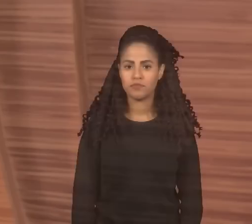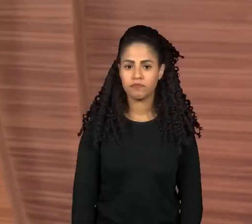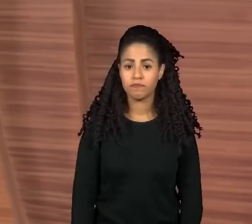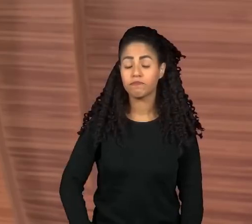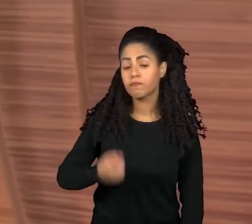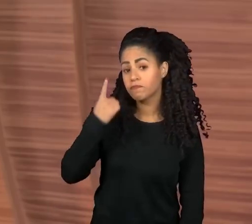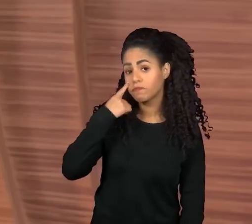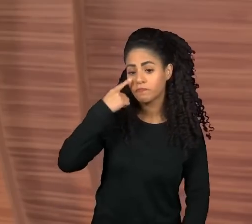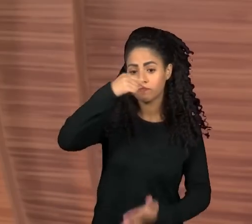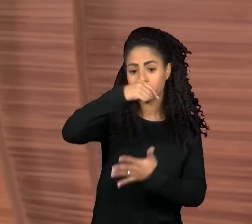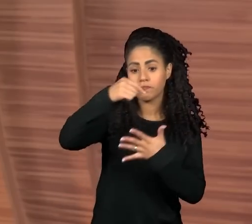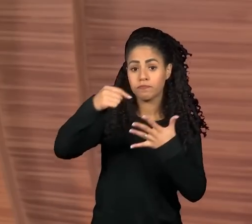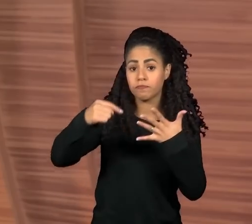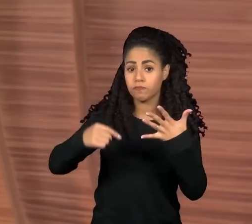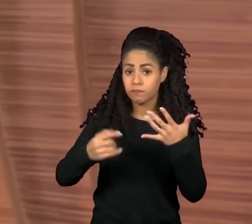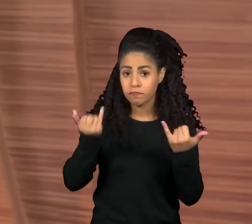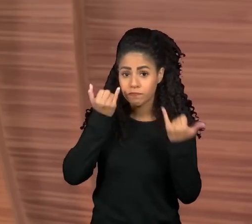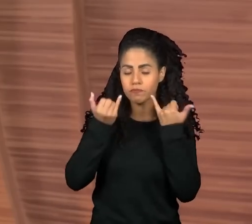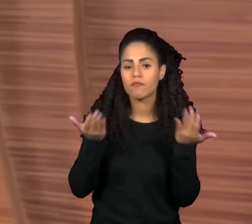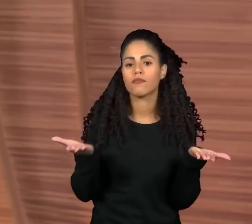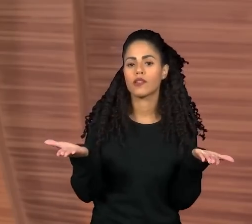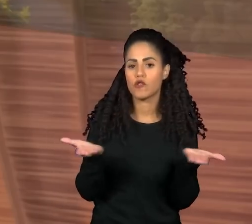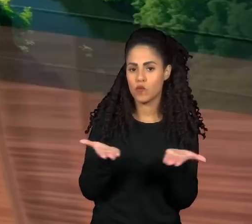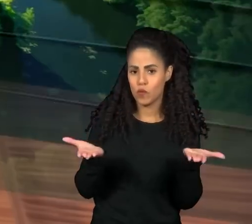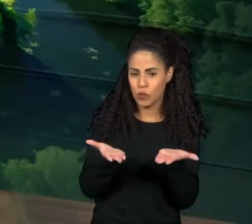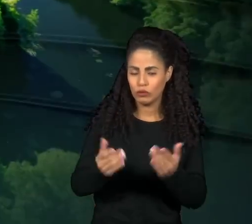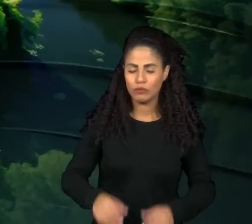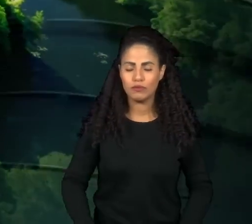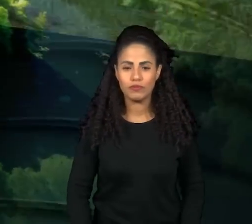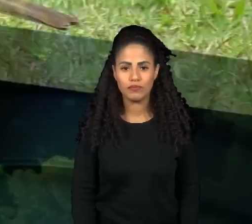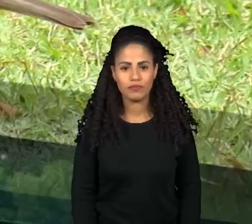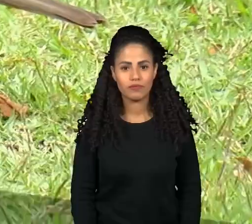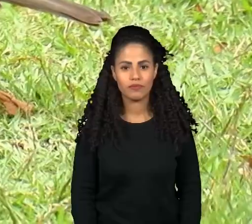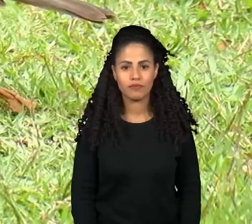Veja as reportagens de destaque do programa de hoje.